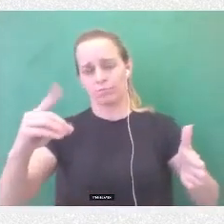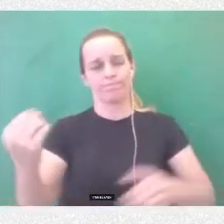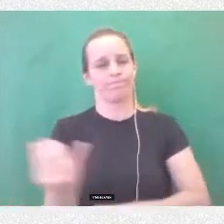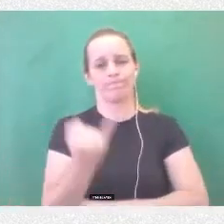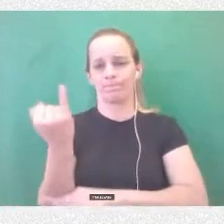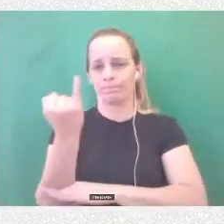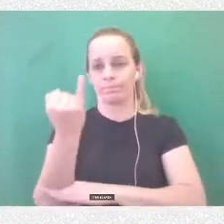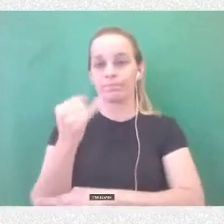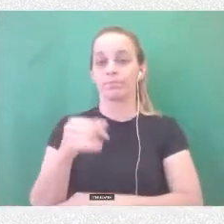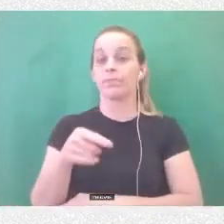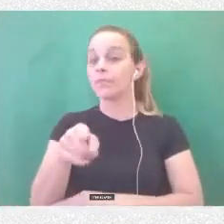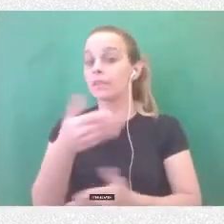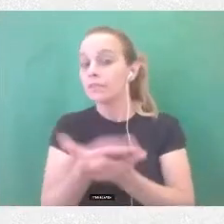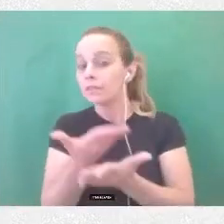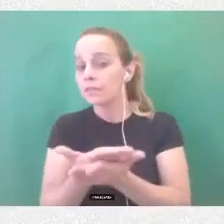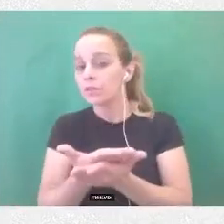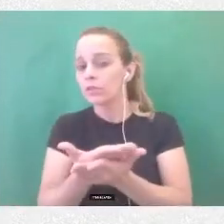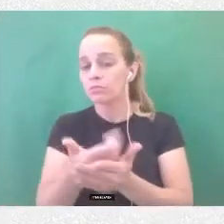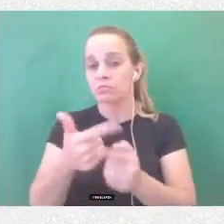estudo?